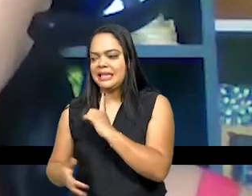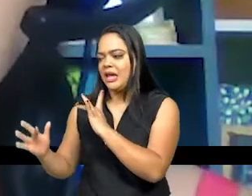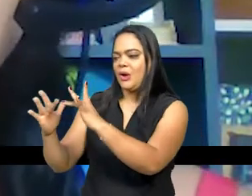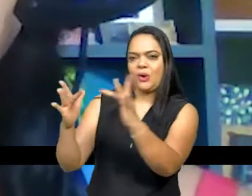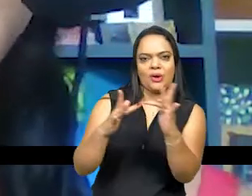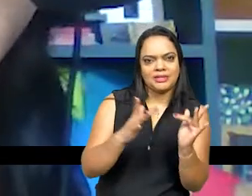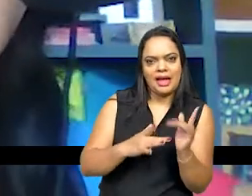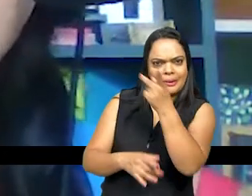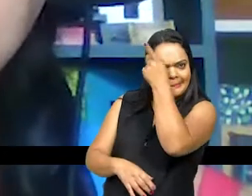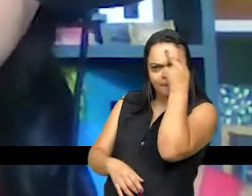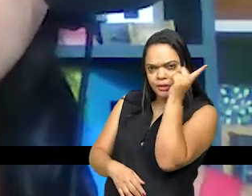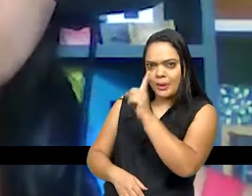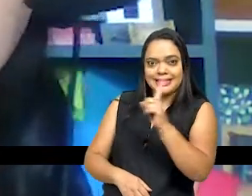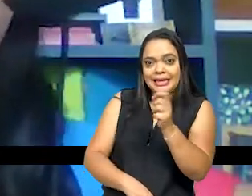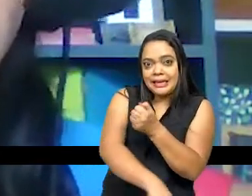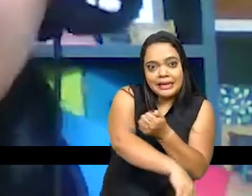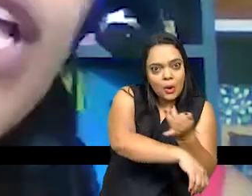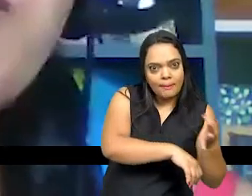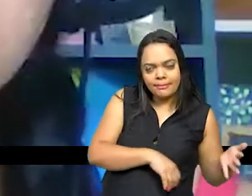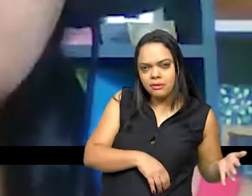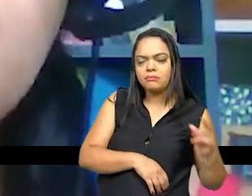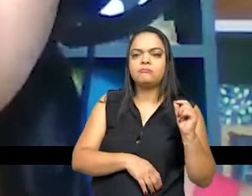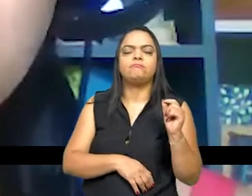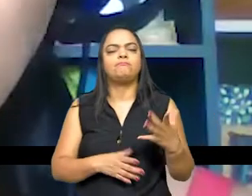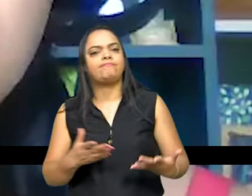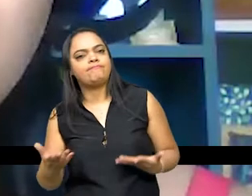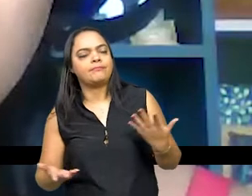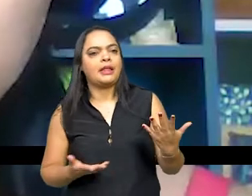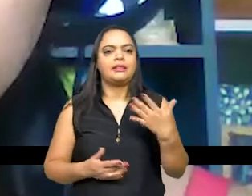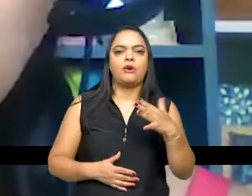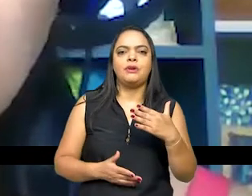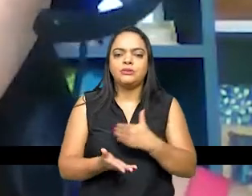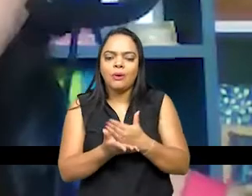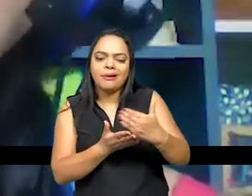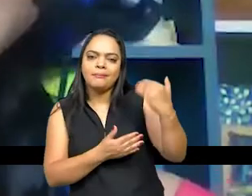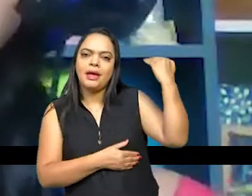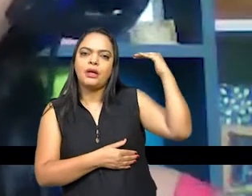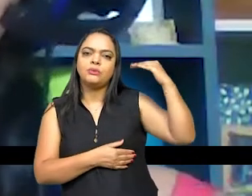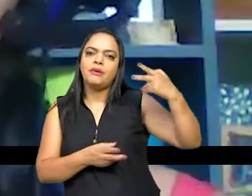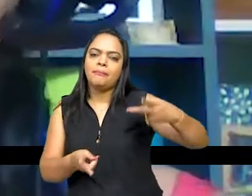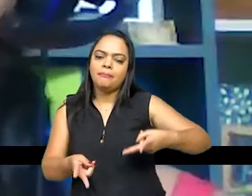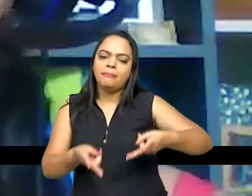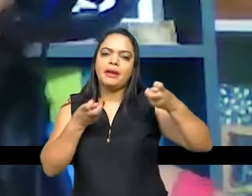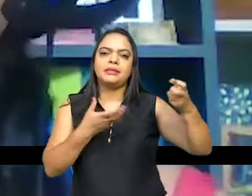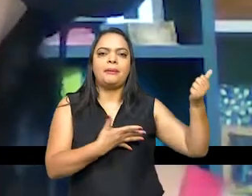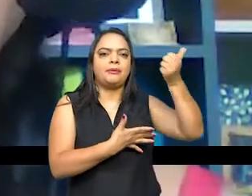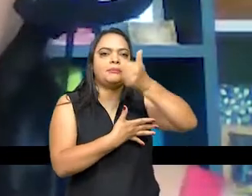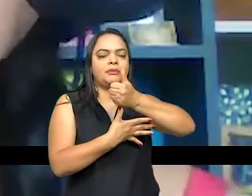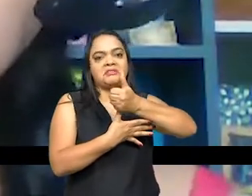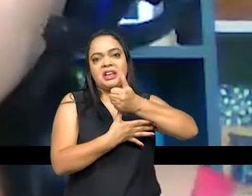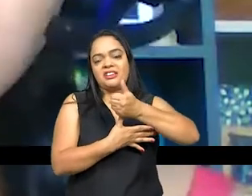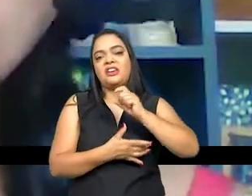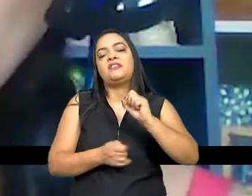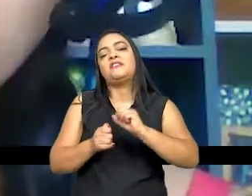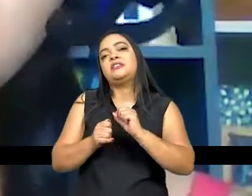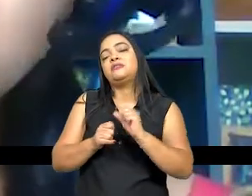não brancas, ali, pelo início, talvez no máximo da vida adulta, ela vai se dar conta desses privilégios. E aí ela